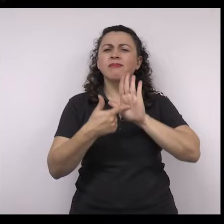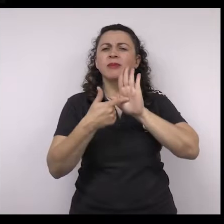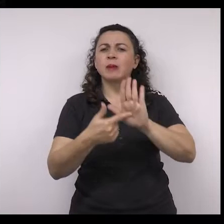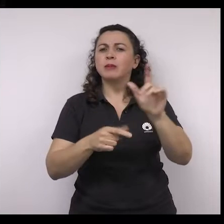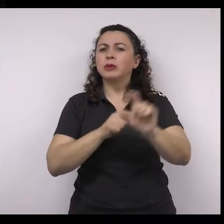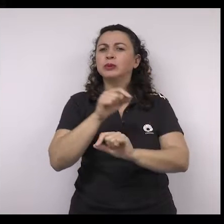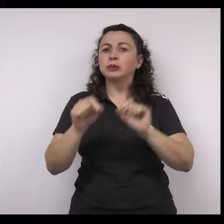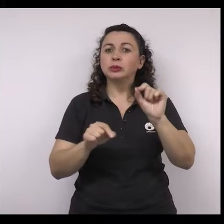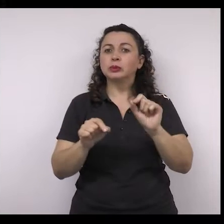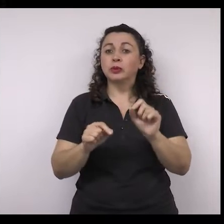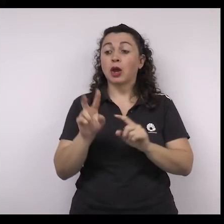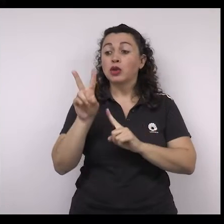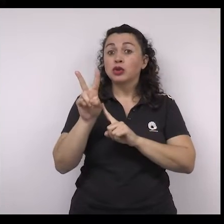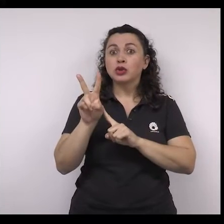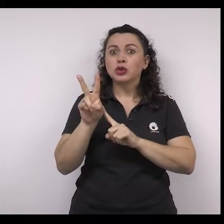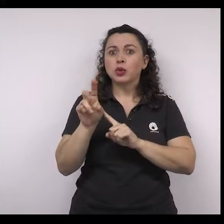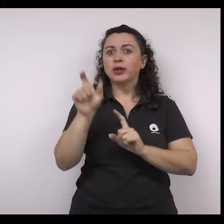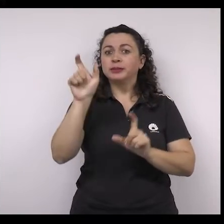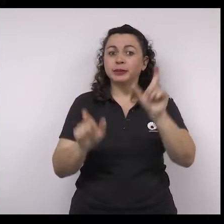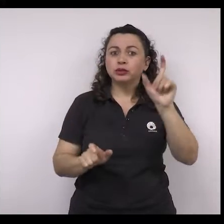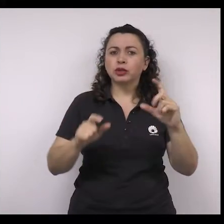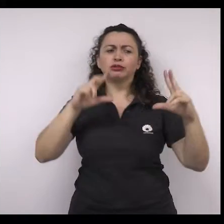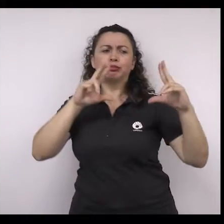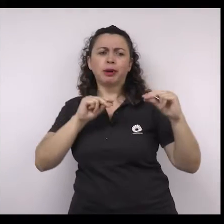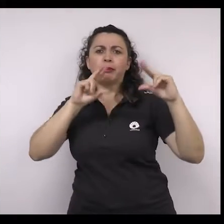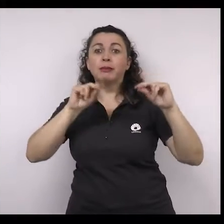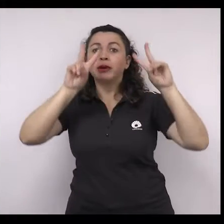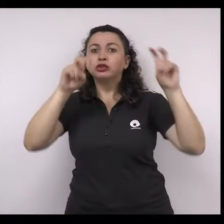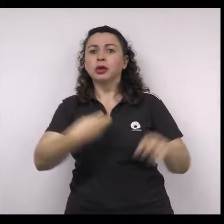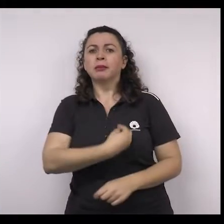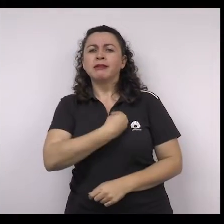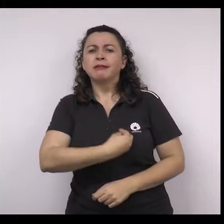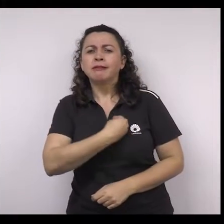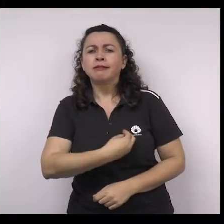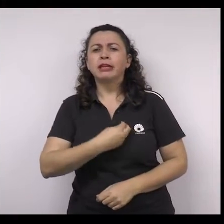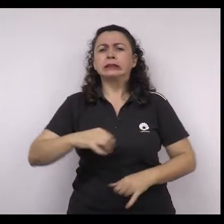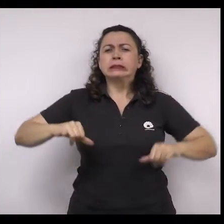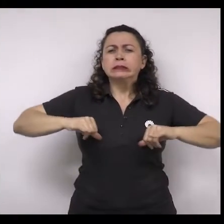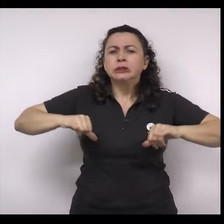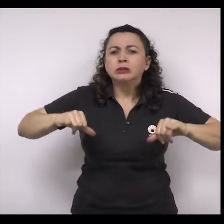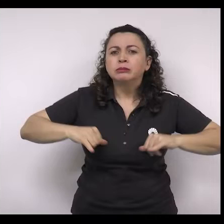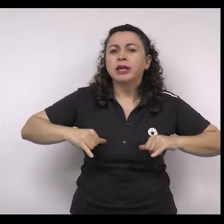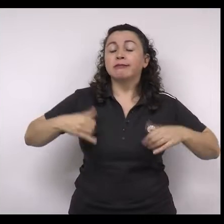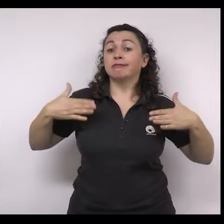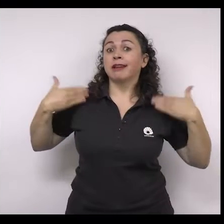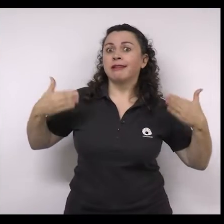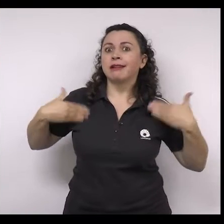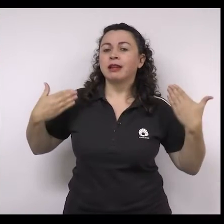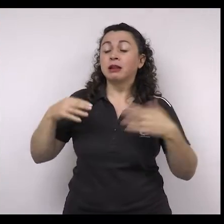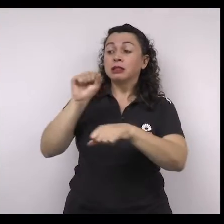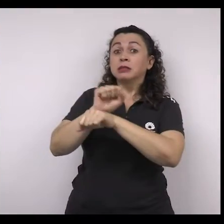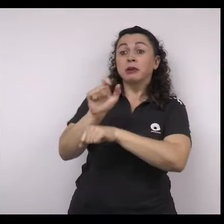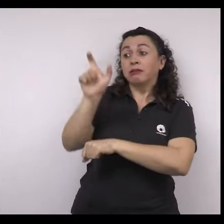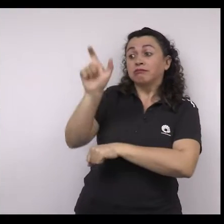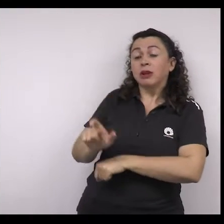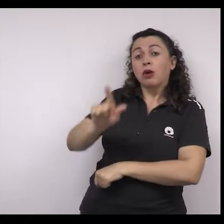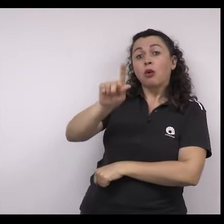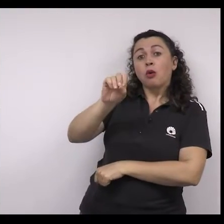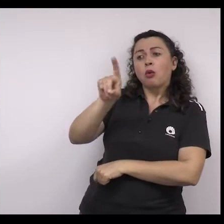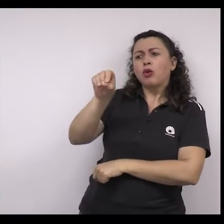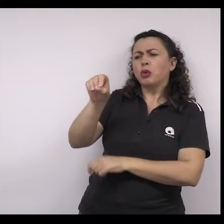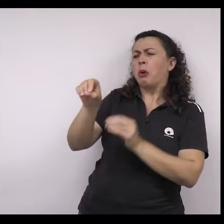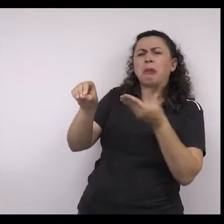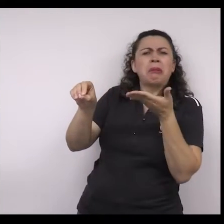Vladimir e Estragão conversam sobre suas vidas, dores e contentamentos enquanto aguardam por Godot, uma